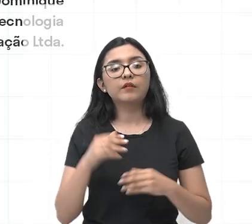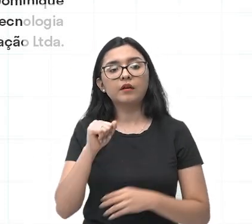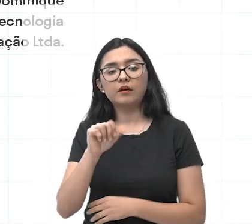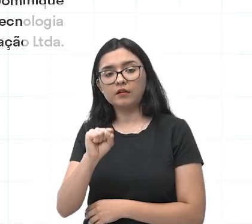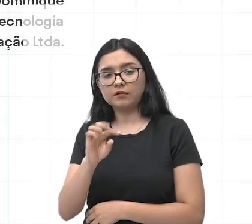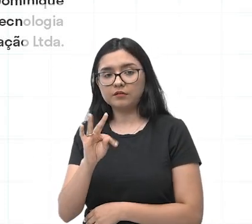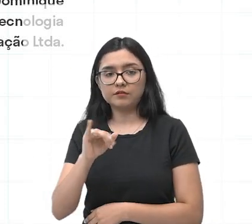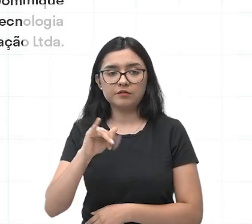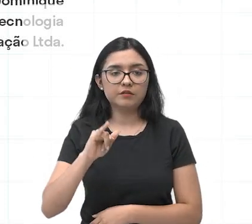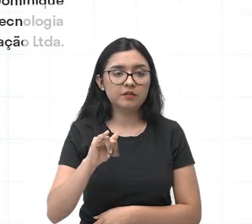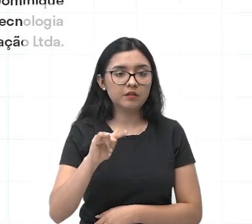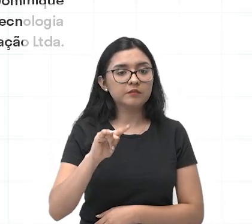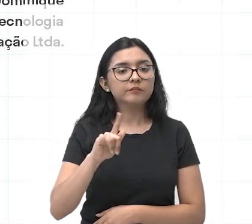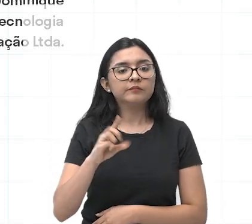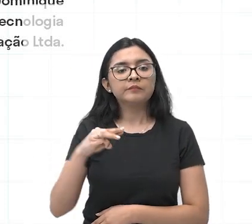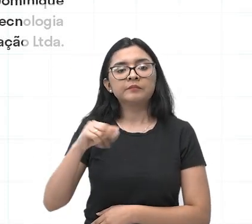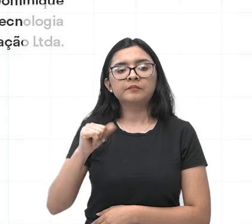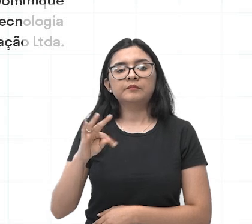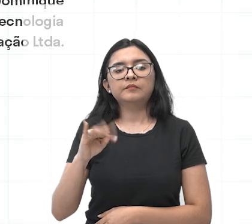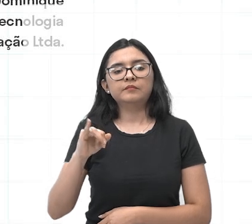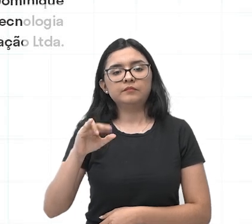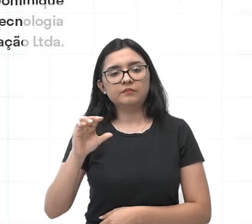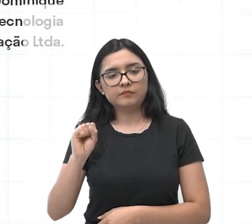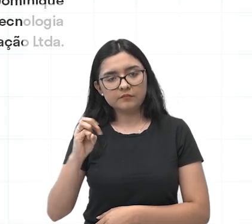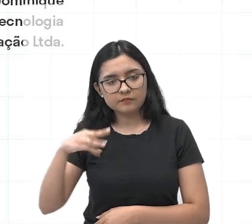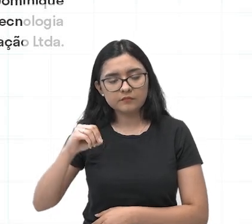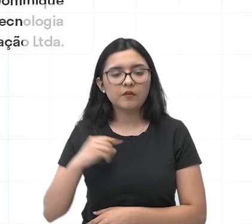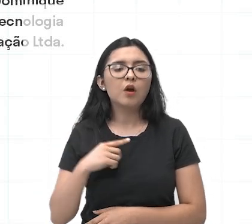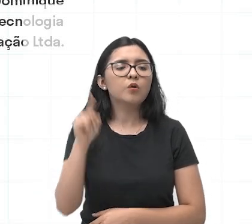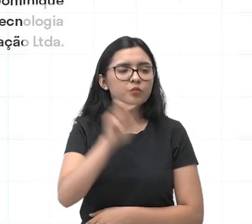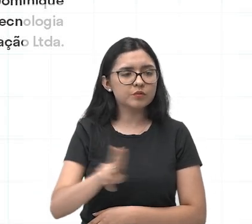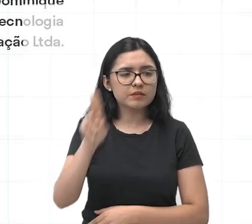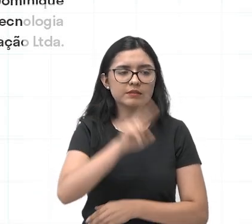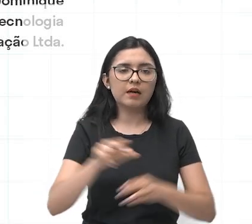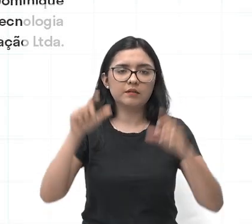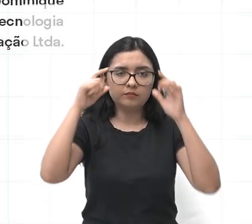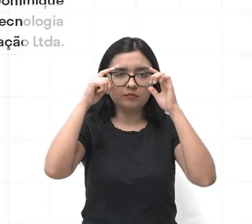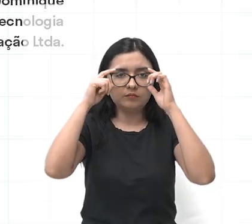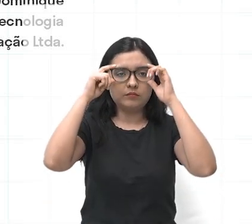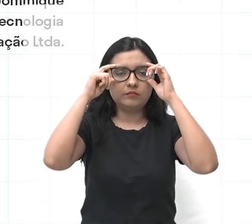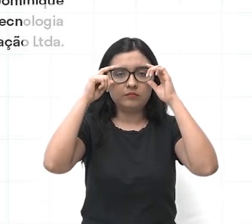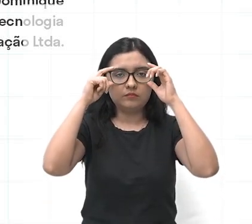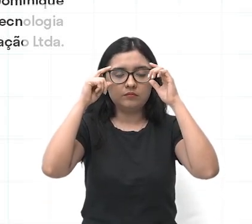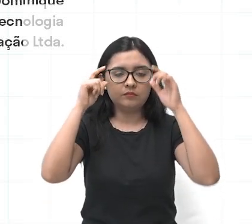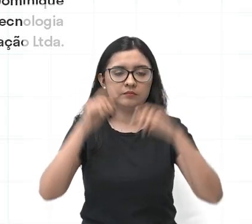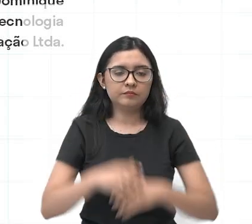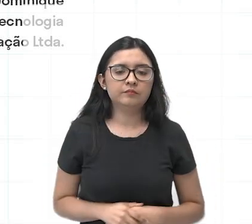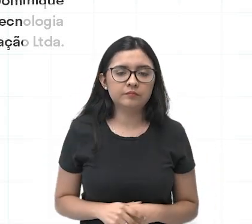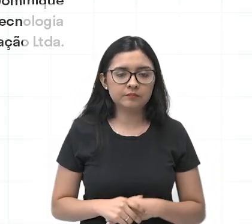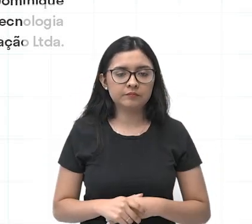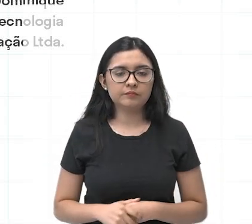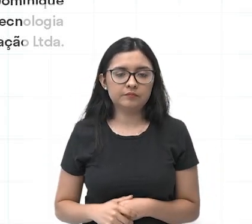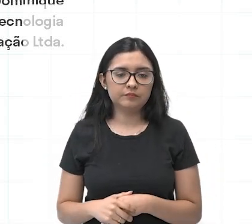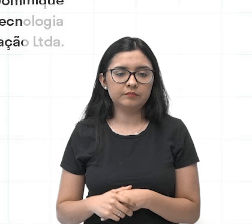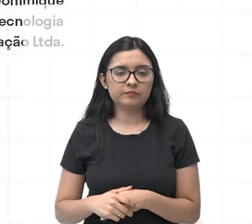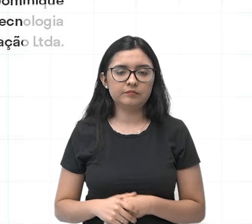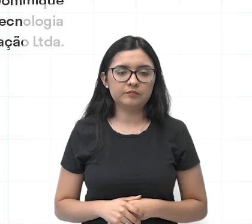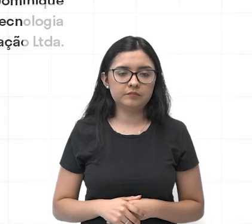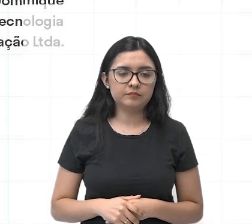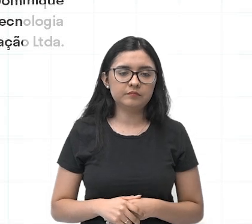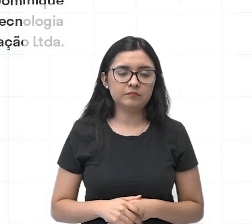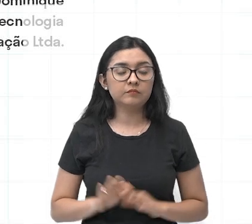astigmatismo, é usar lentes cilíndricas, nesse caso, para compensar a curvatura